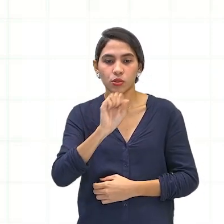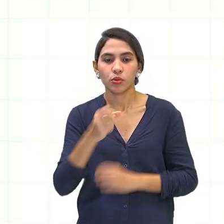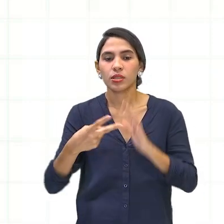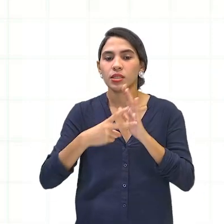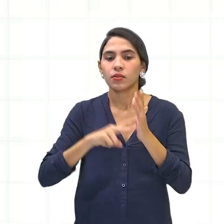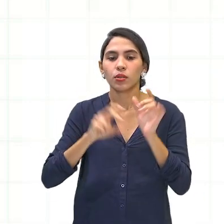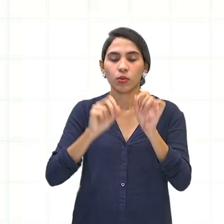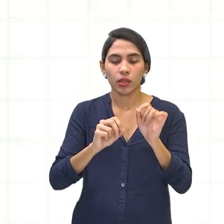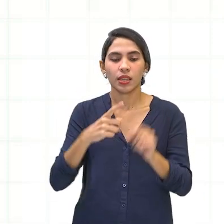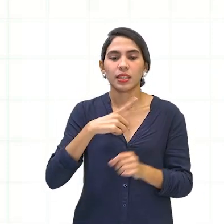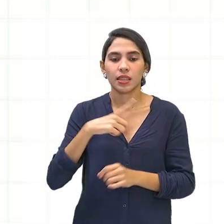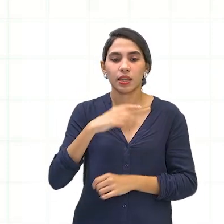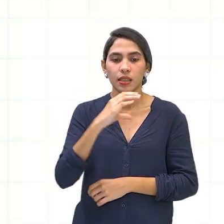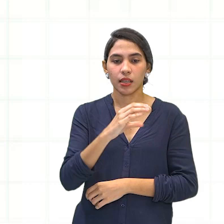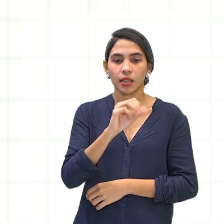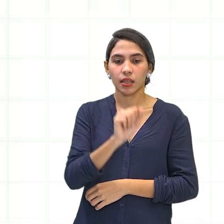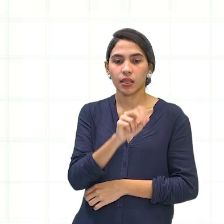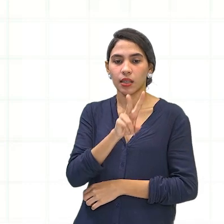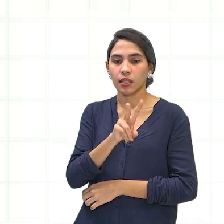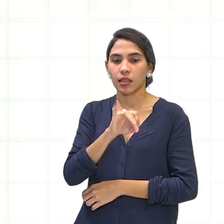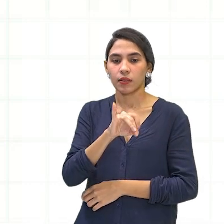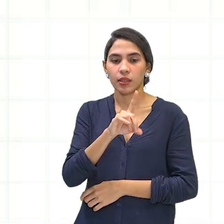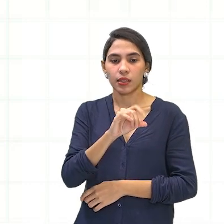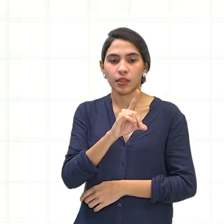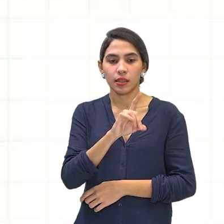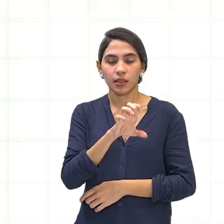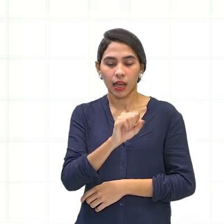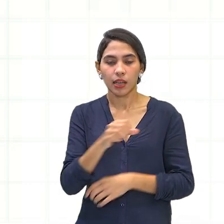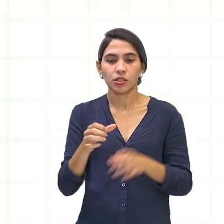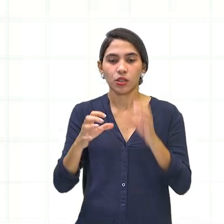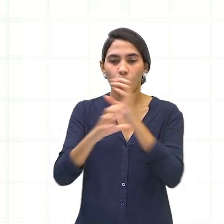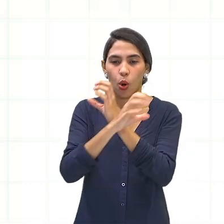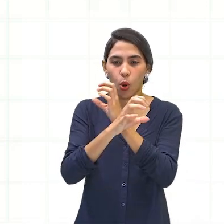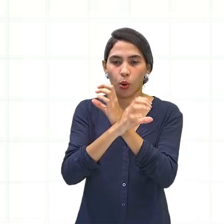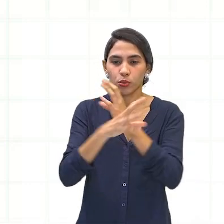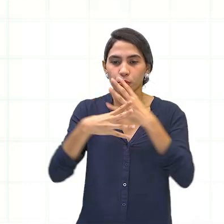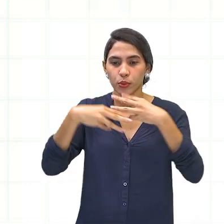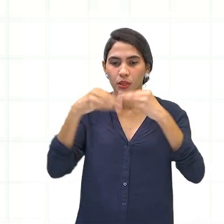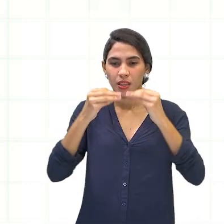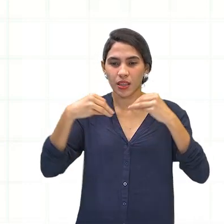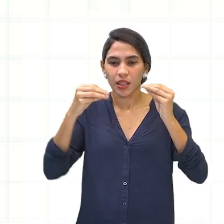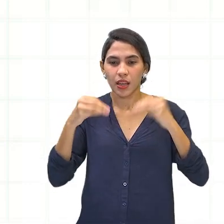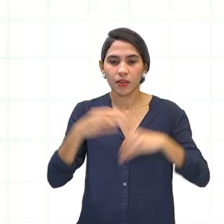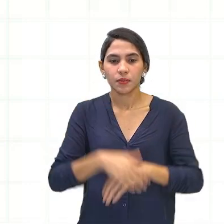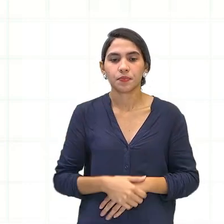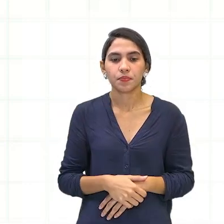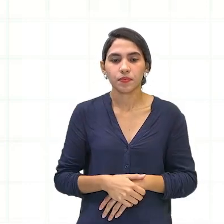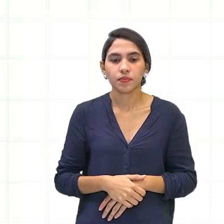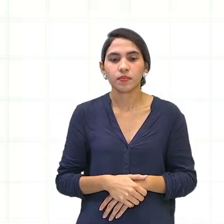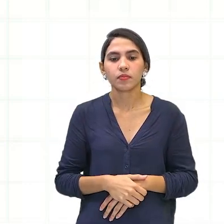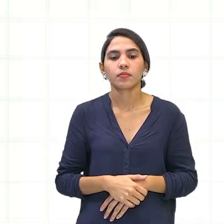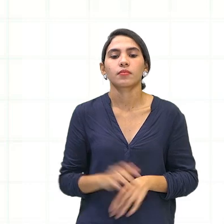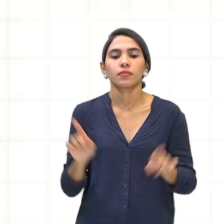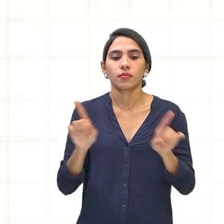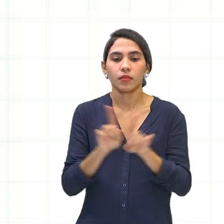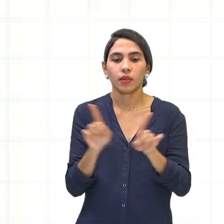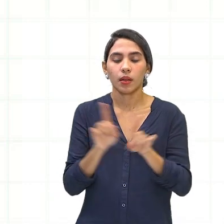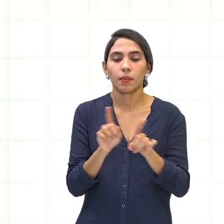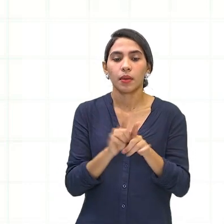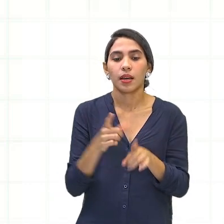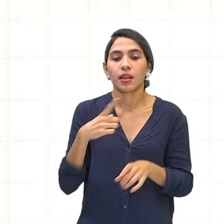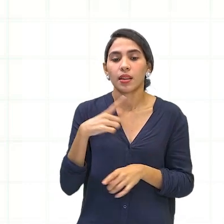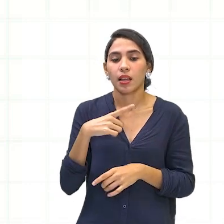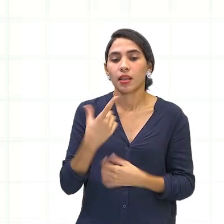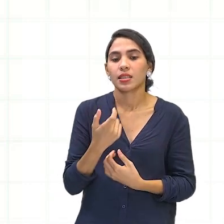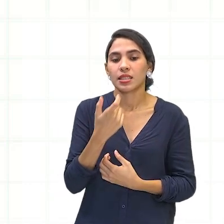cavidades, né? E são cavidades preenchidas com ar. Tudo isso para tornar esses ossos aí mais leves. A ausência de bexiga urinária e dentes,